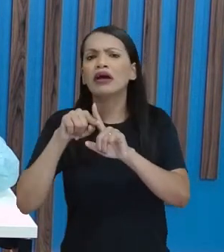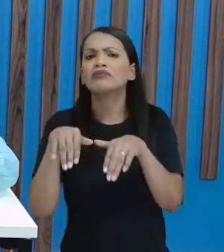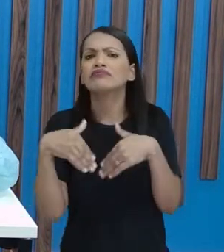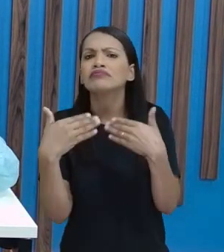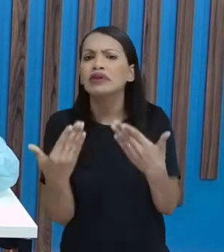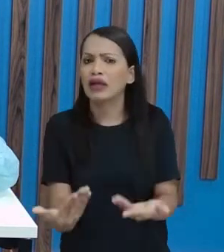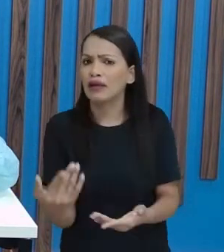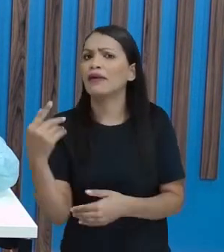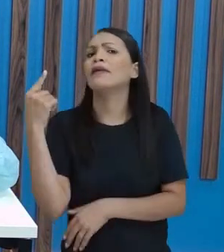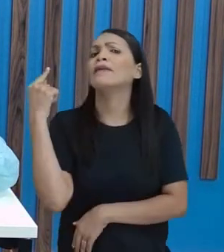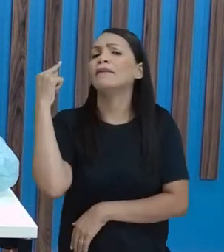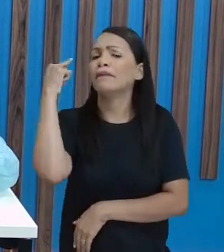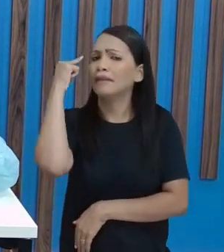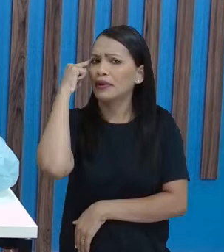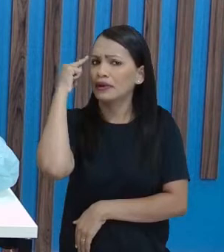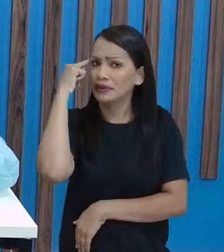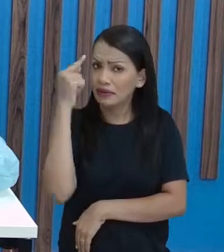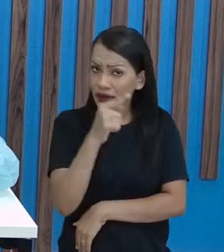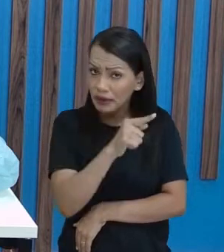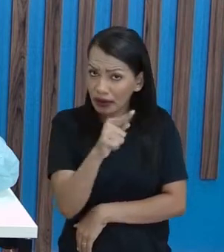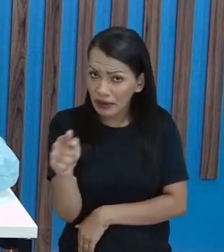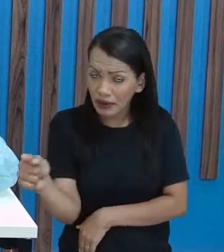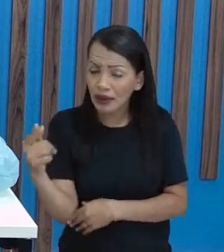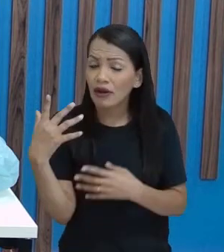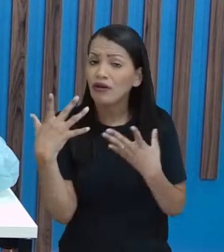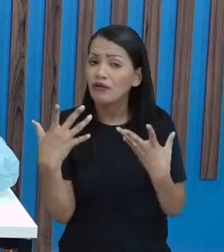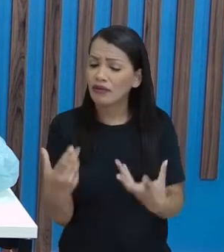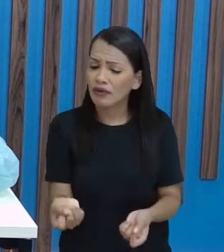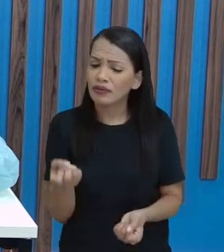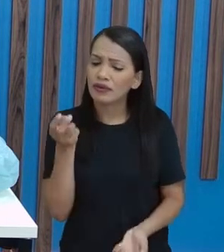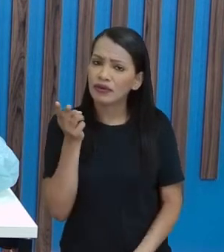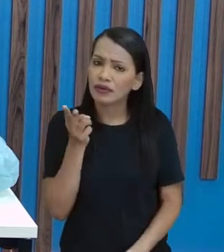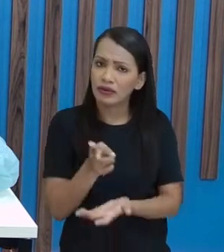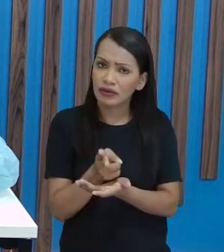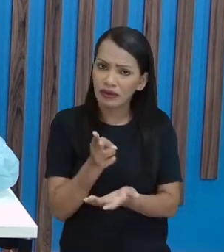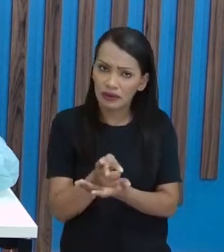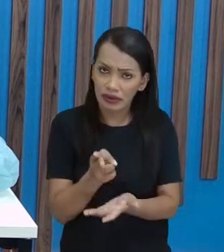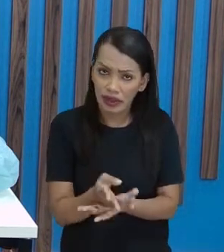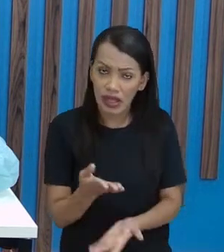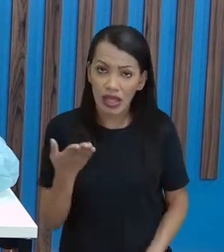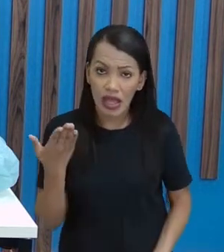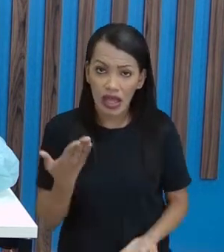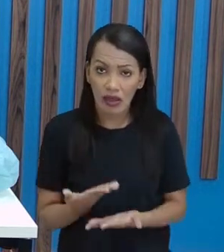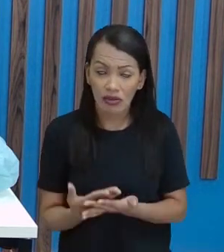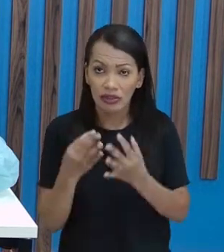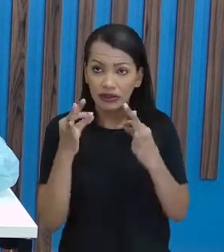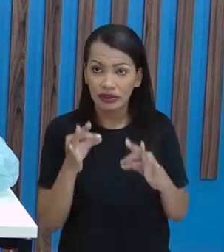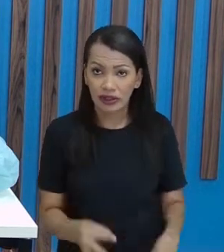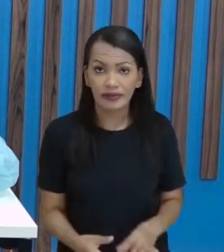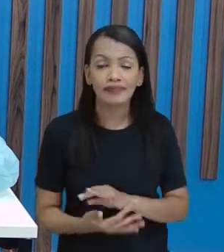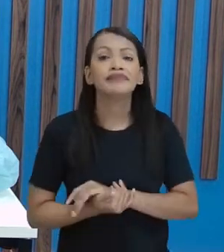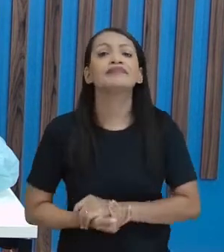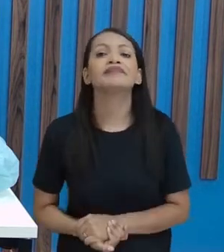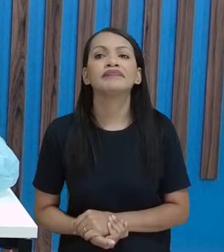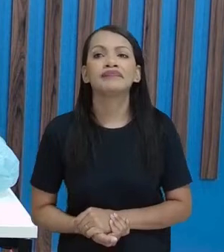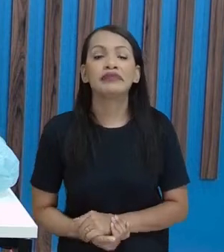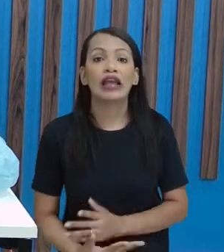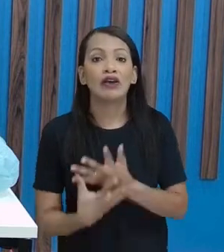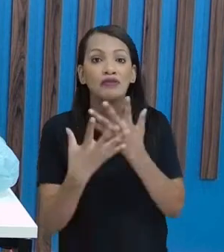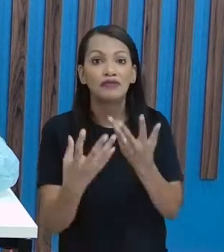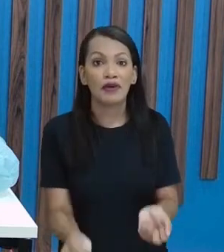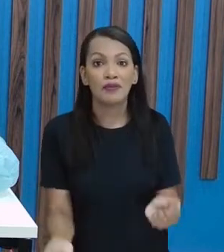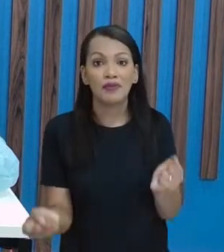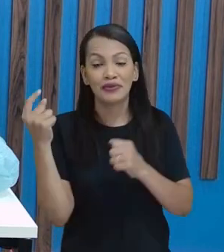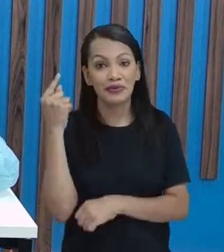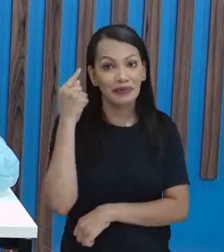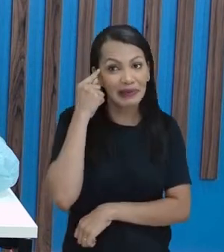Vai pensando aí, tá certo? Que a gente vai dando continuidade à nossa aula. Vamos lá. Tá? Vamos pensar.